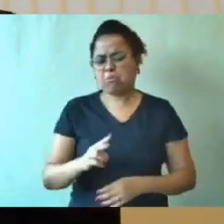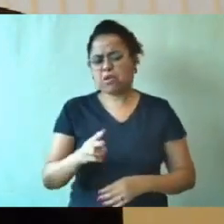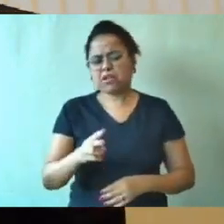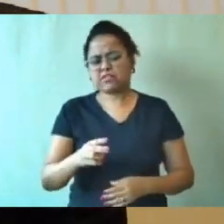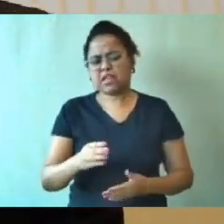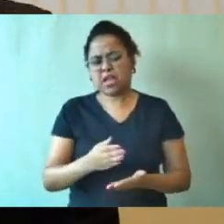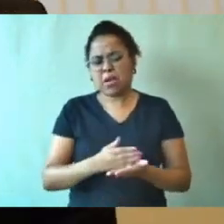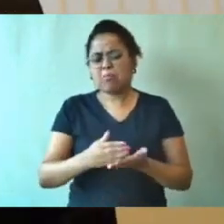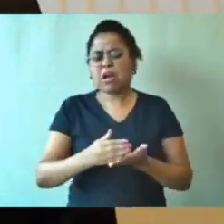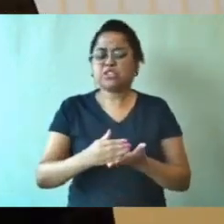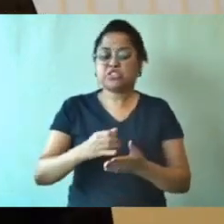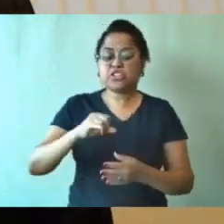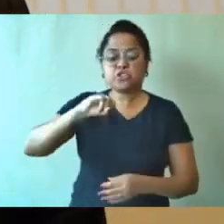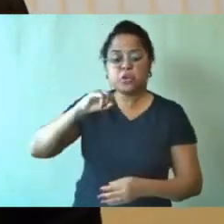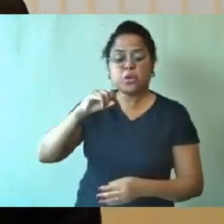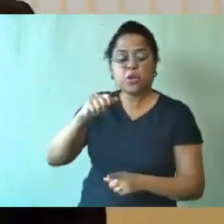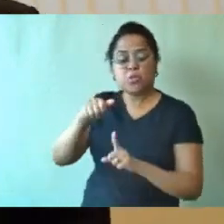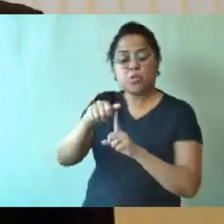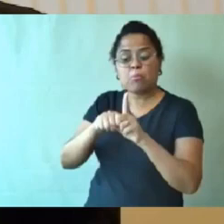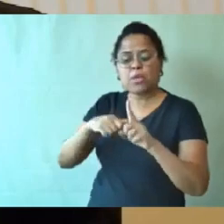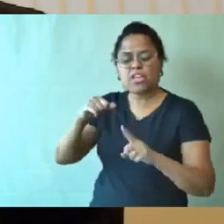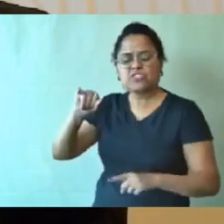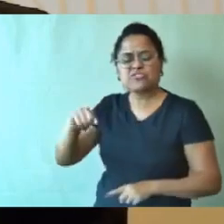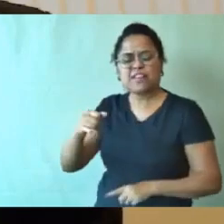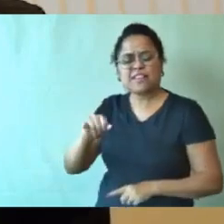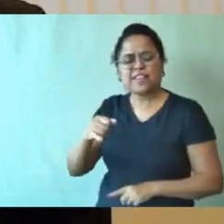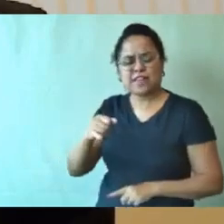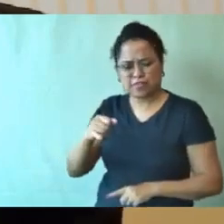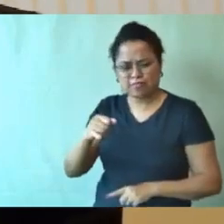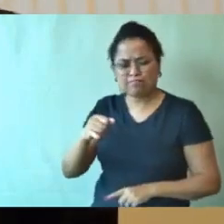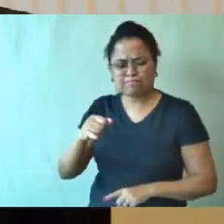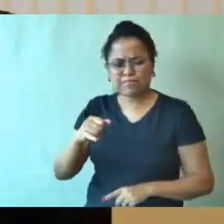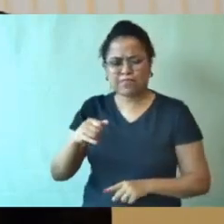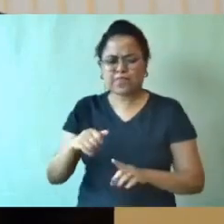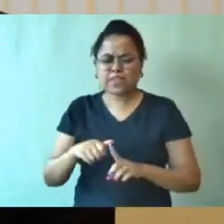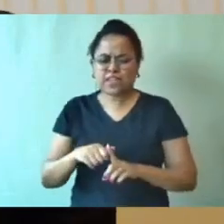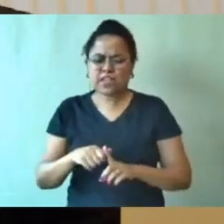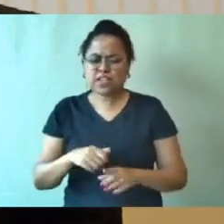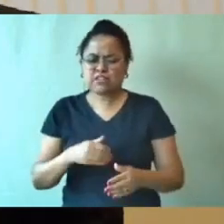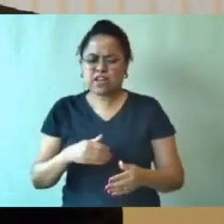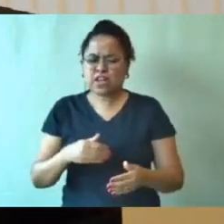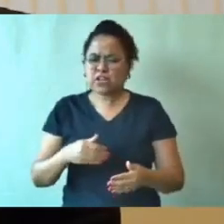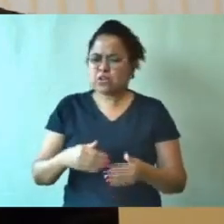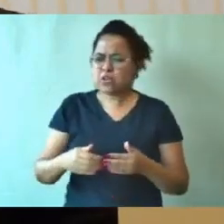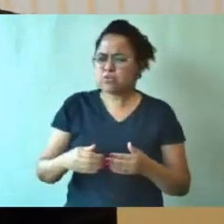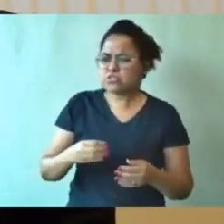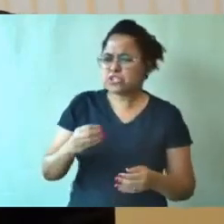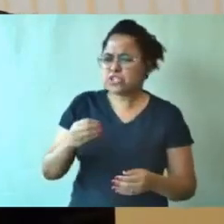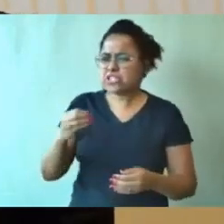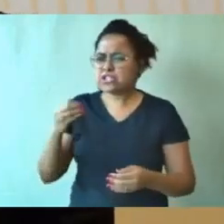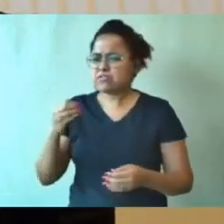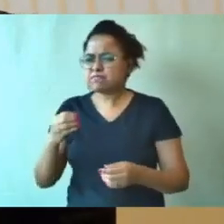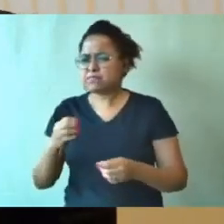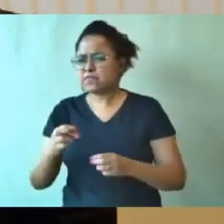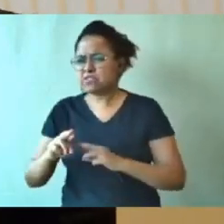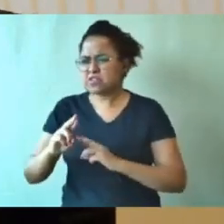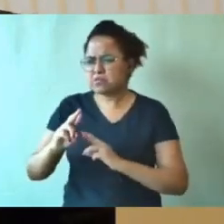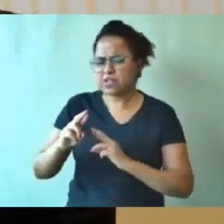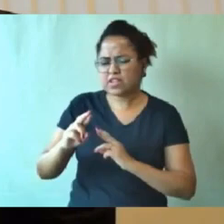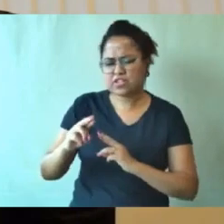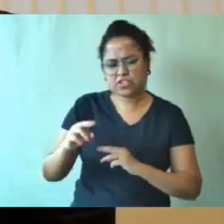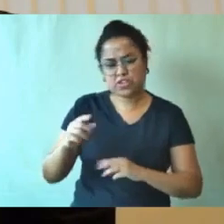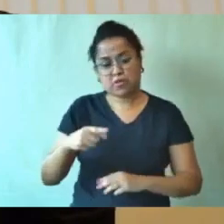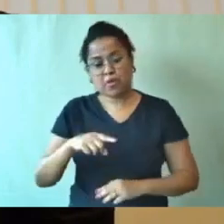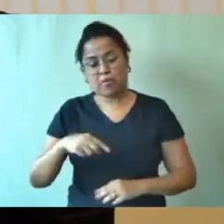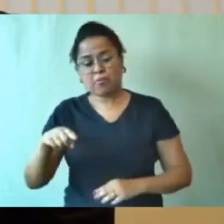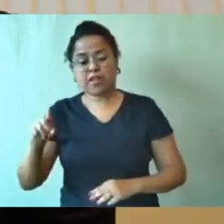janeiro, principalmente em função da queda do aporte de recursos públicos e sem perspectiva nenhuma de tarifa em dezembro de 22.